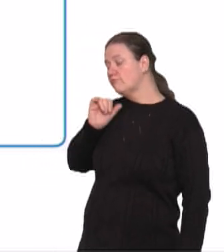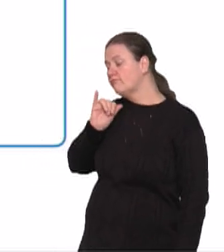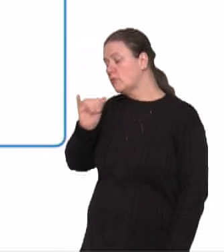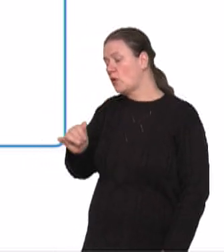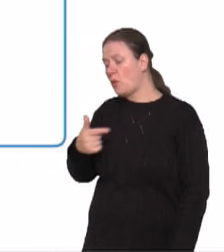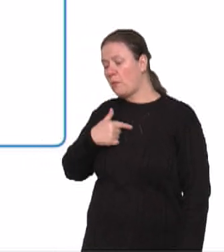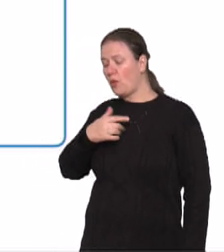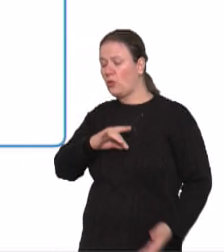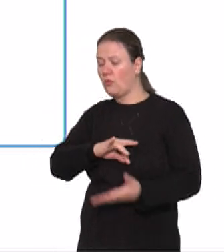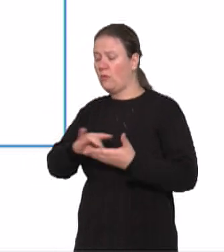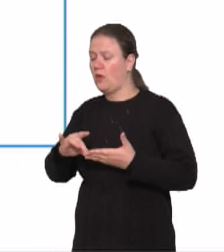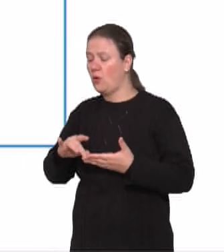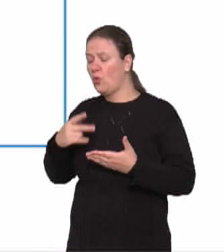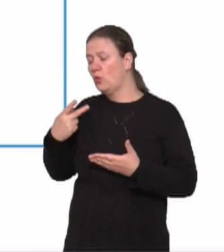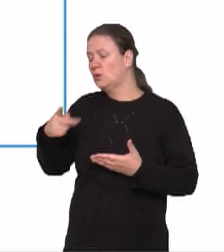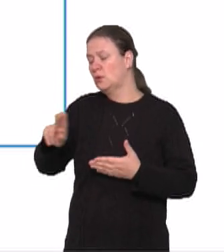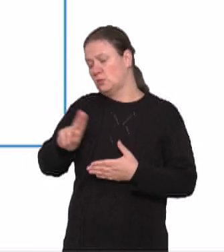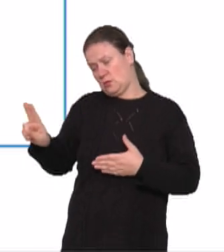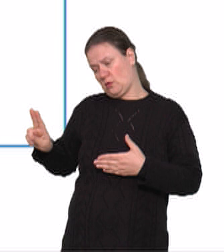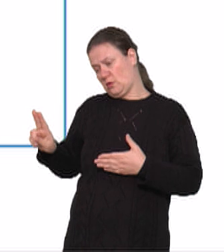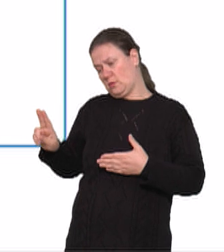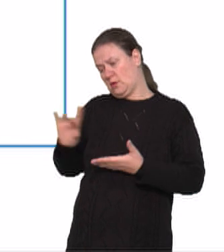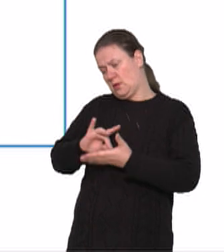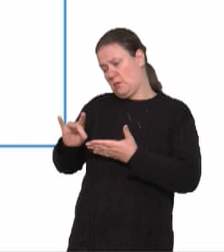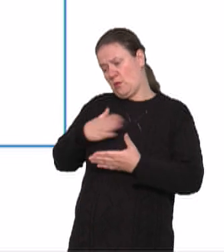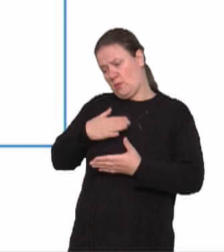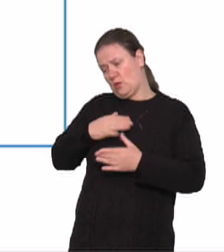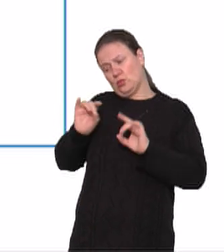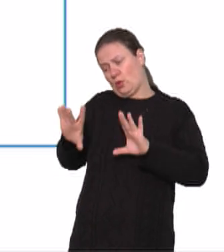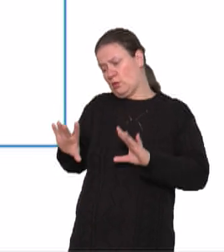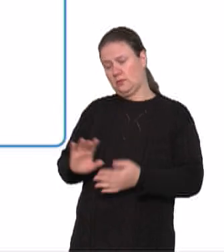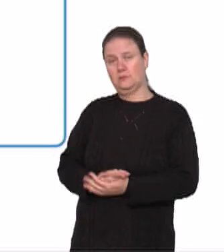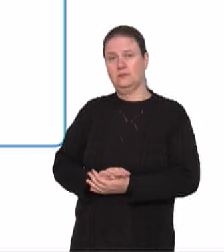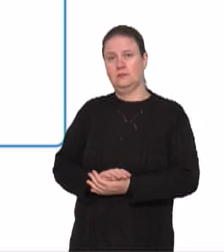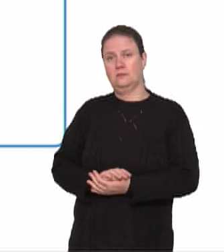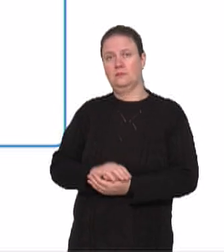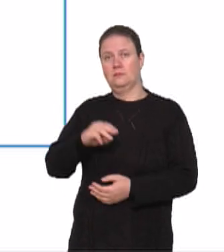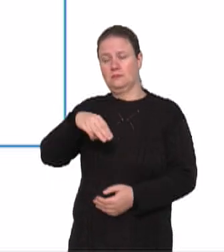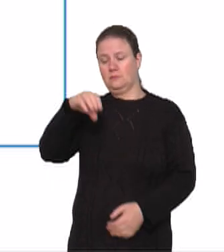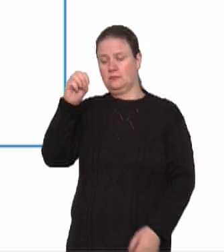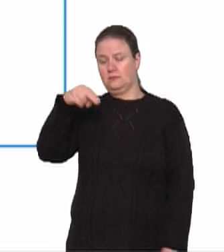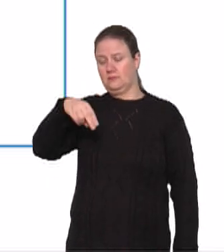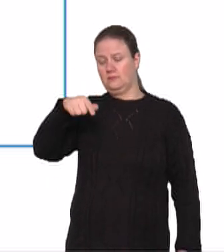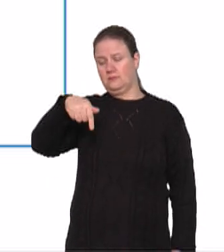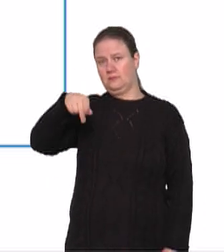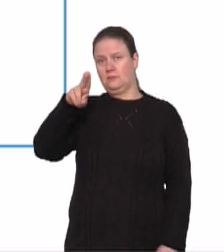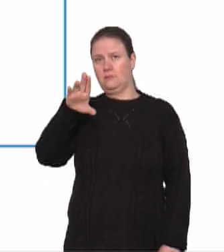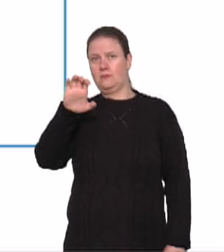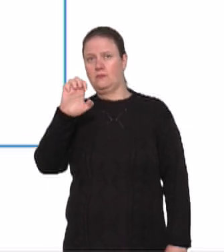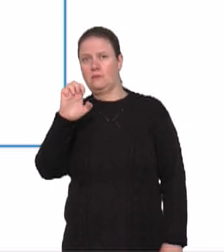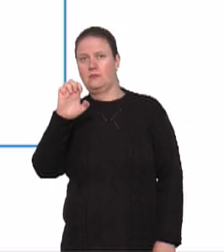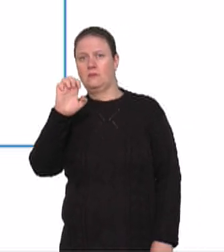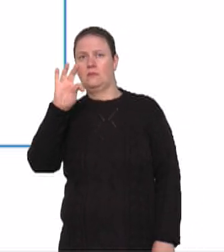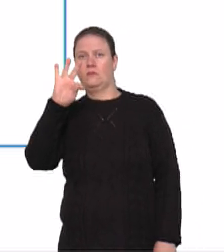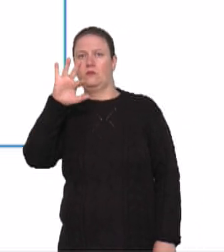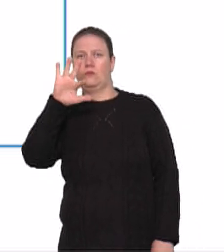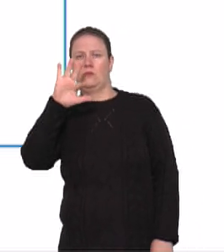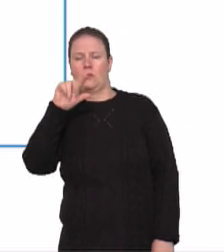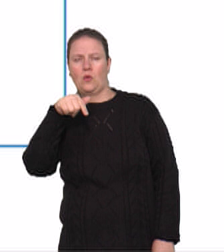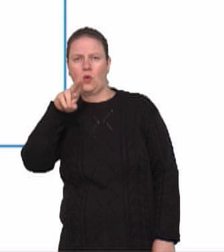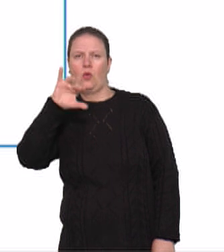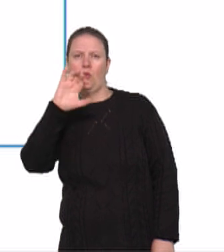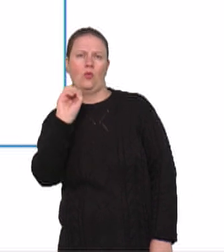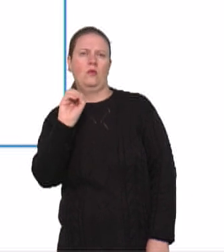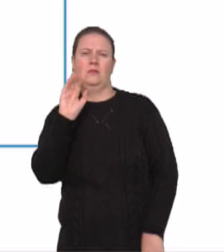você é você, não é Montecchio. O que é Montecchio? Não é pé, nem mão, nem braço, nem feição, nem